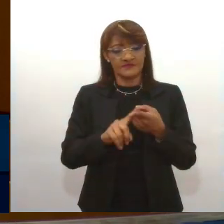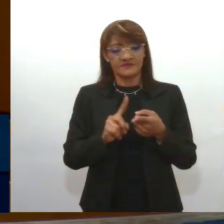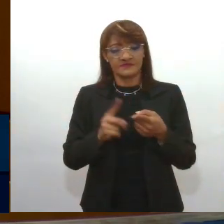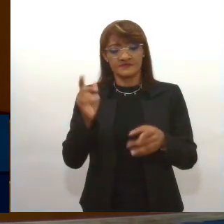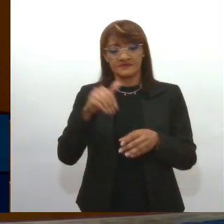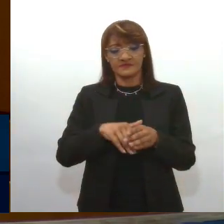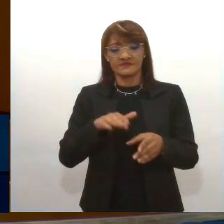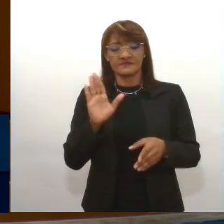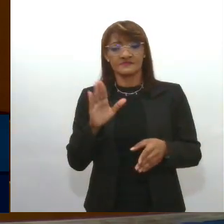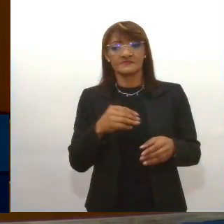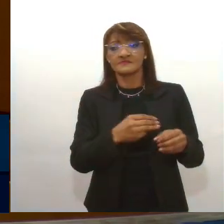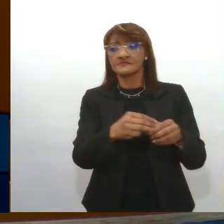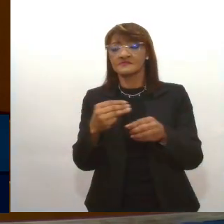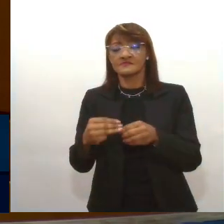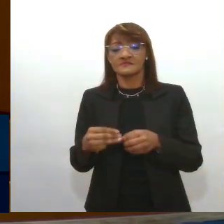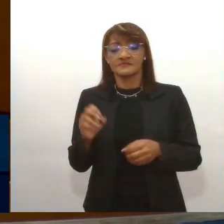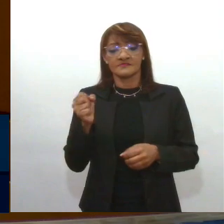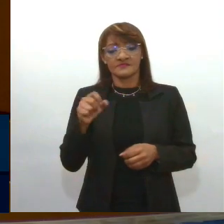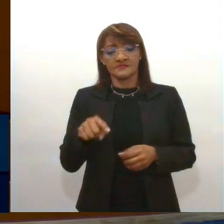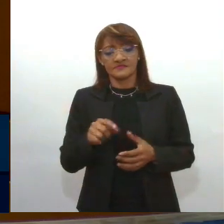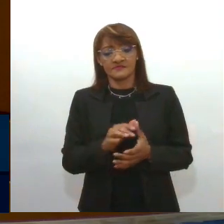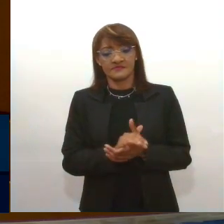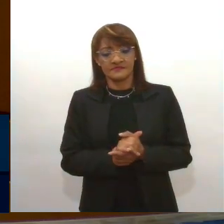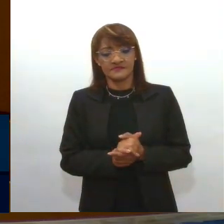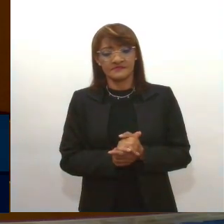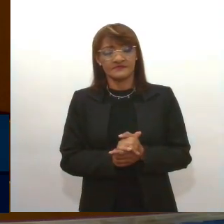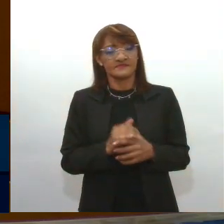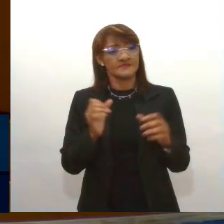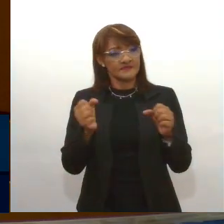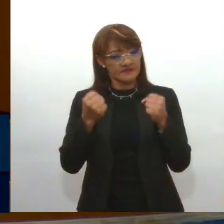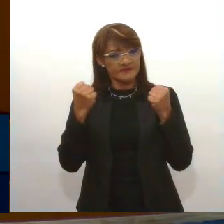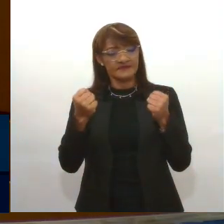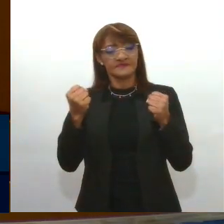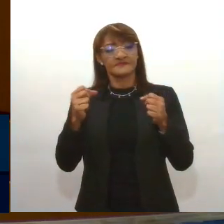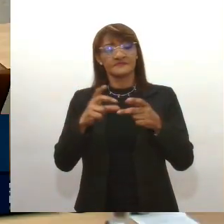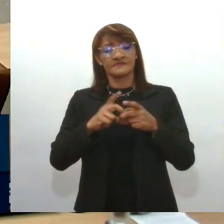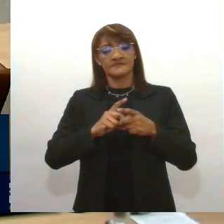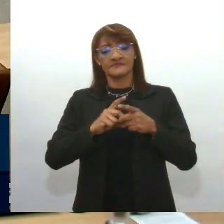sergipanos fortalecendo assim a democracia no nosso